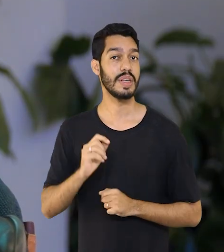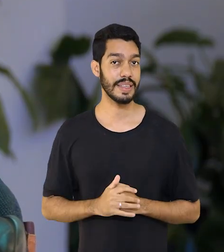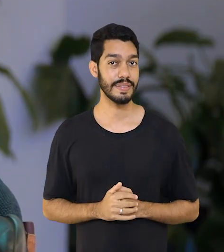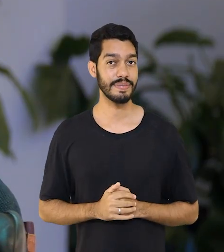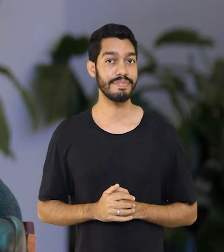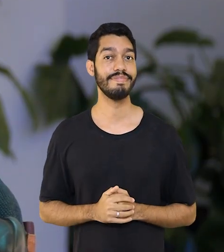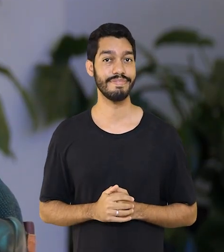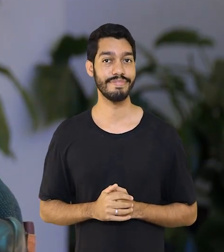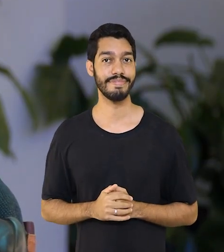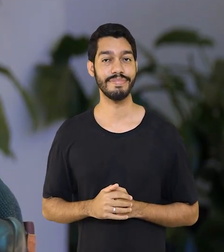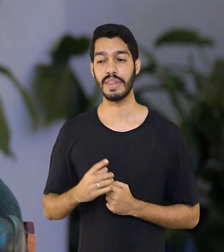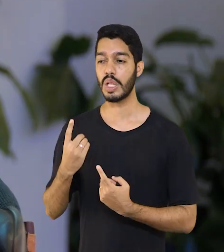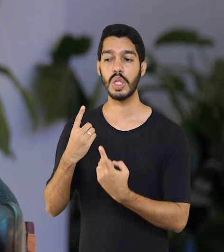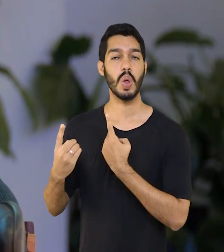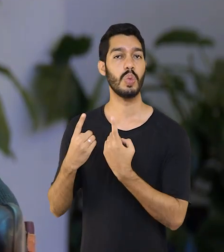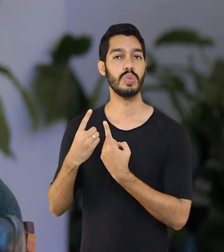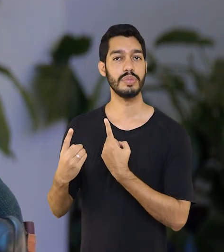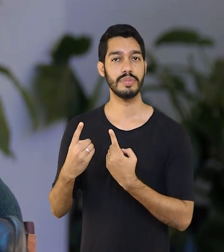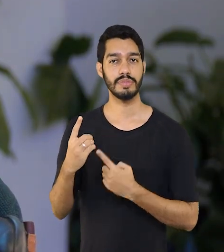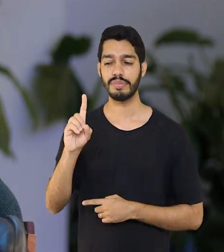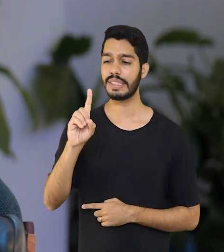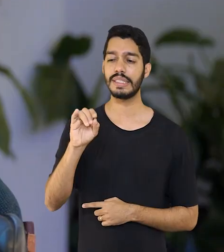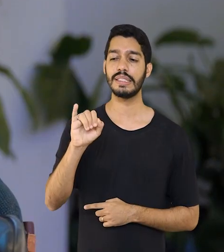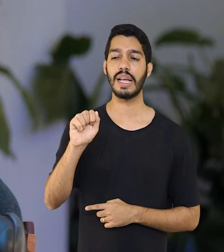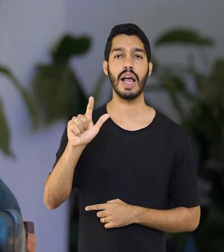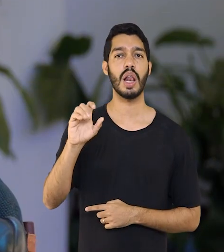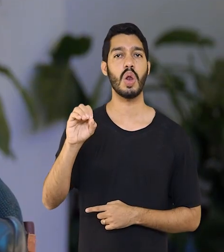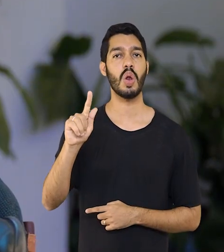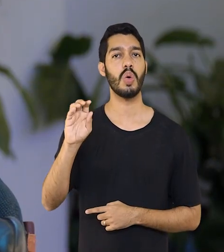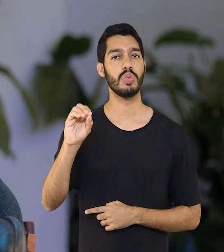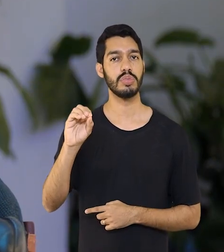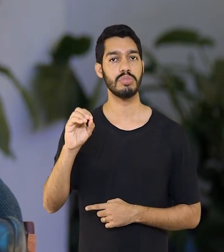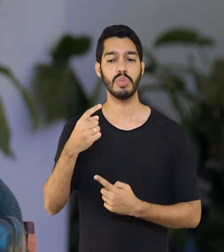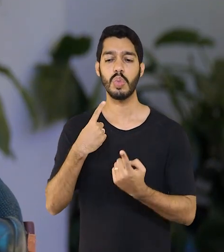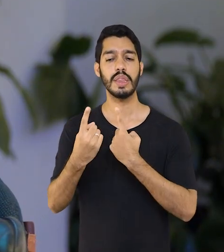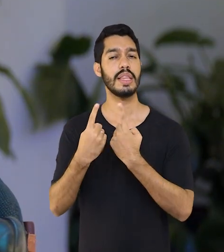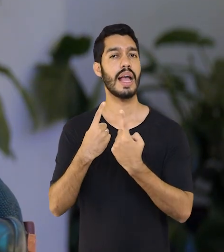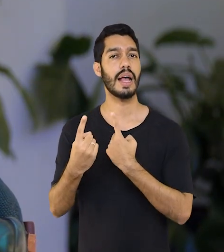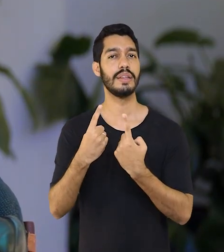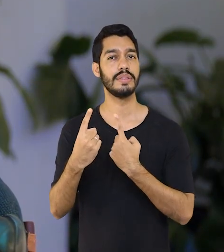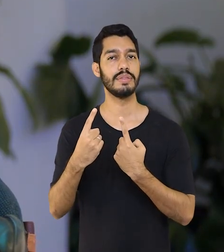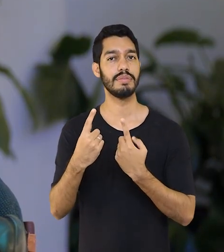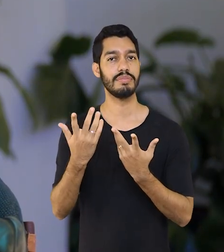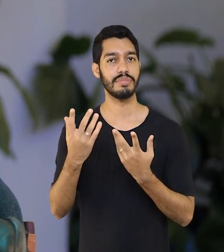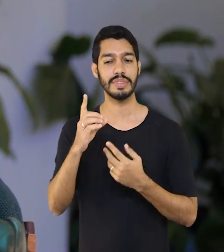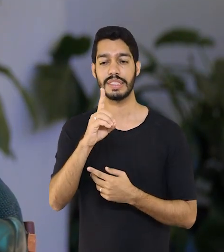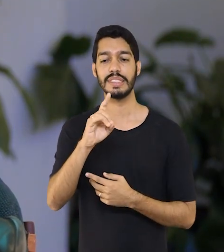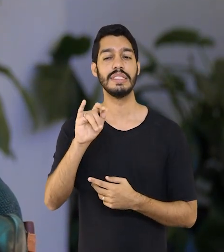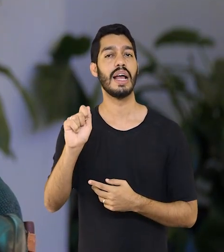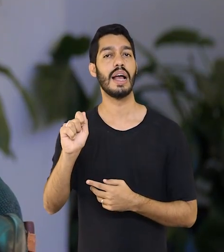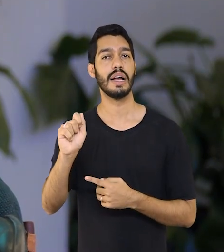muitas outras. Diálogo. A gente acha que diálogo é um fala, o cardeal